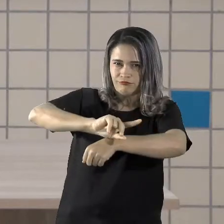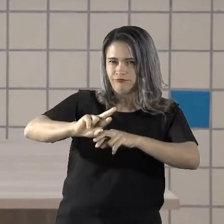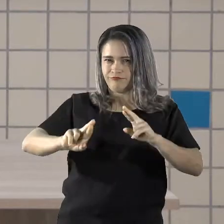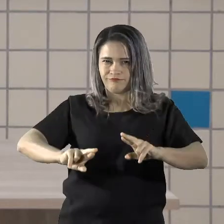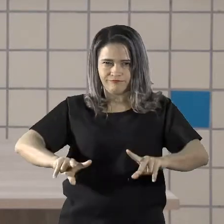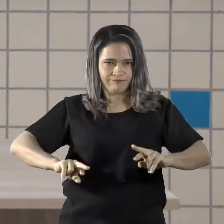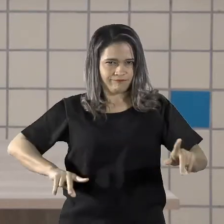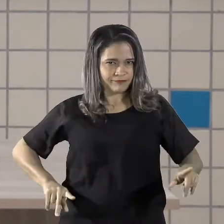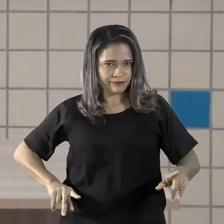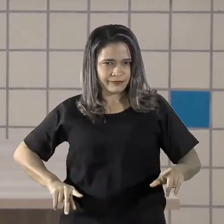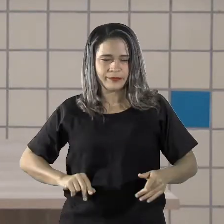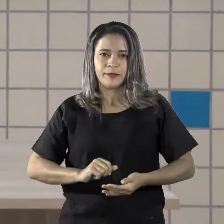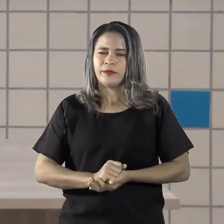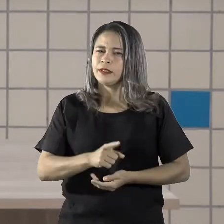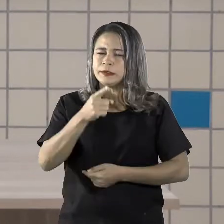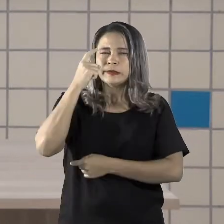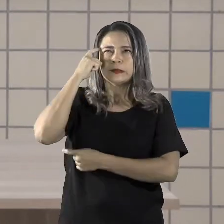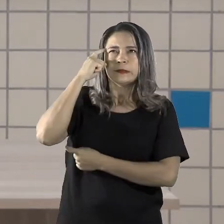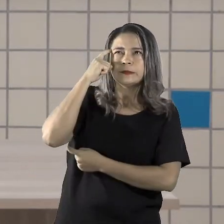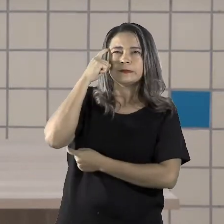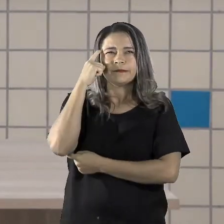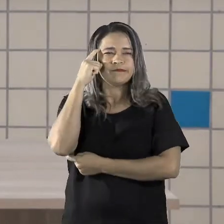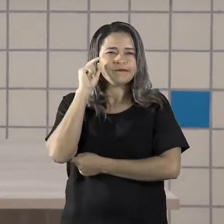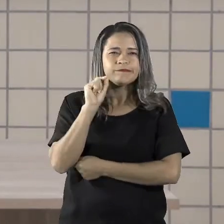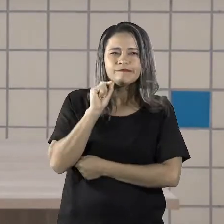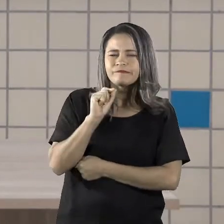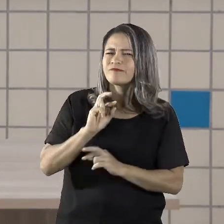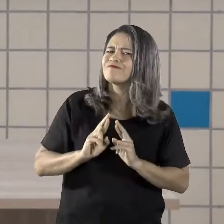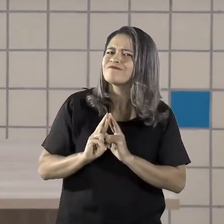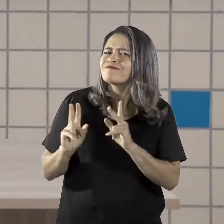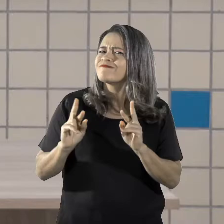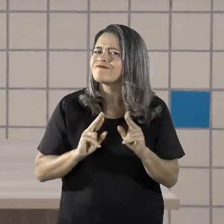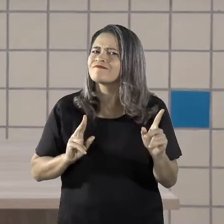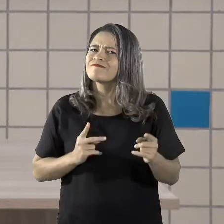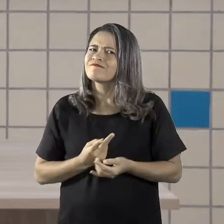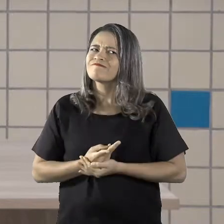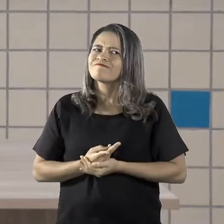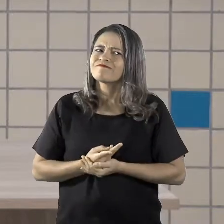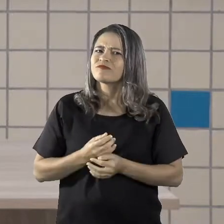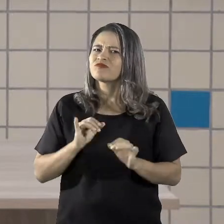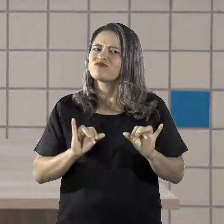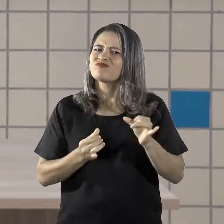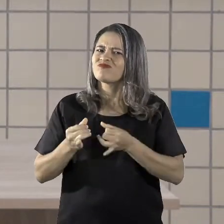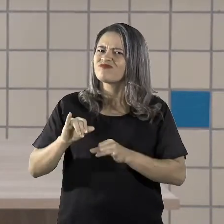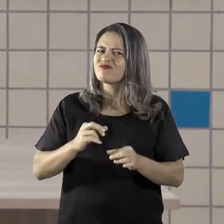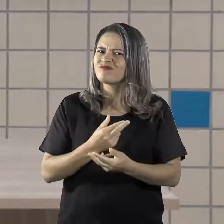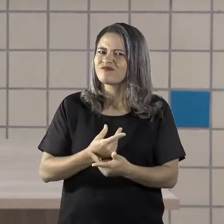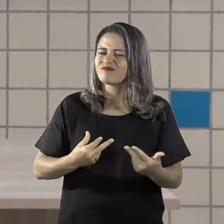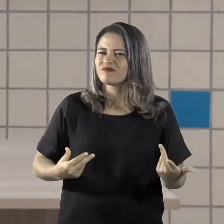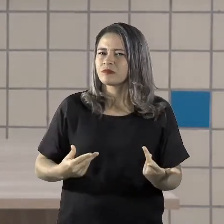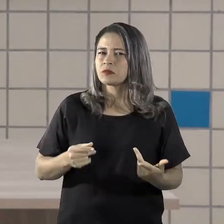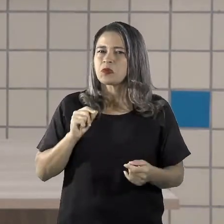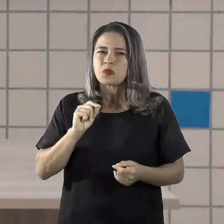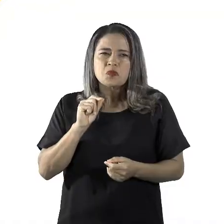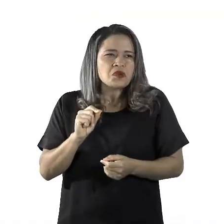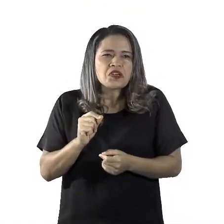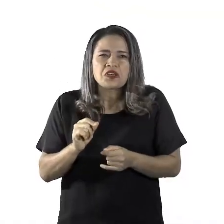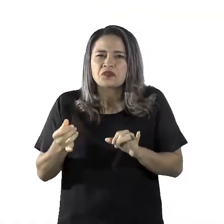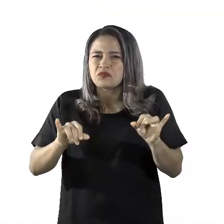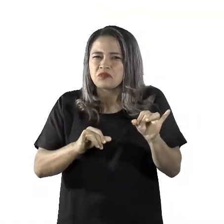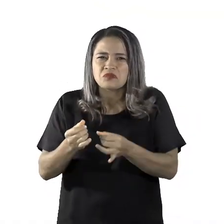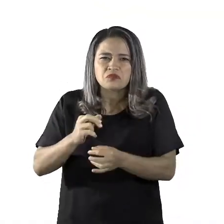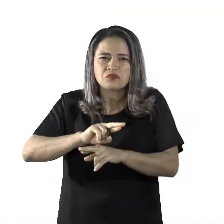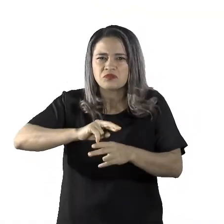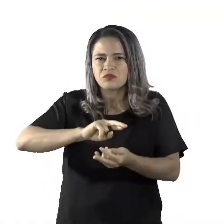tá? Você já parou para pensar o que faz essa diferença em substâncias químicas e o que é uma substância química, né? A gente